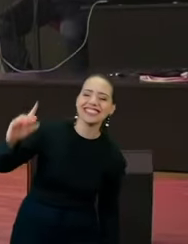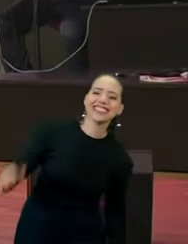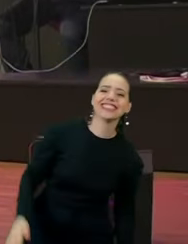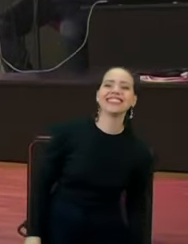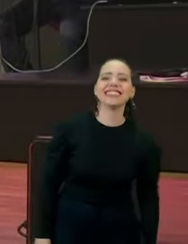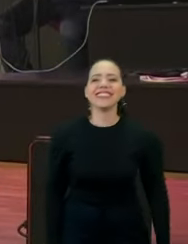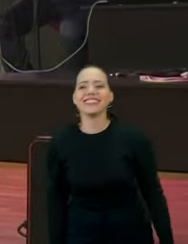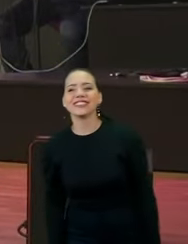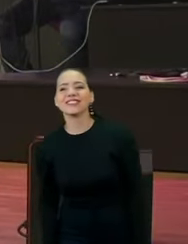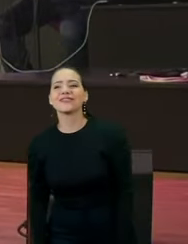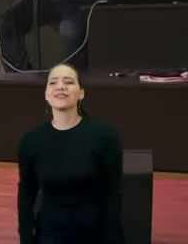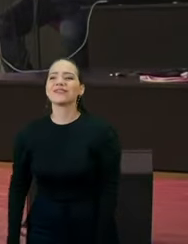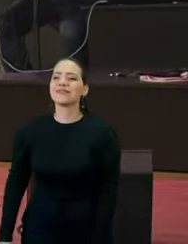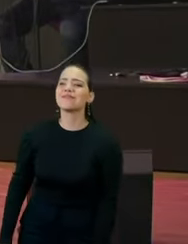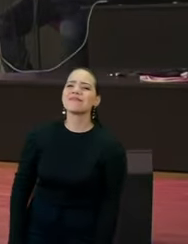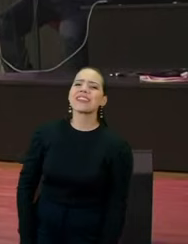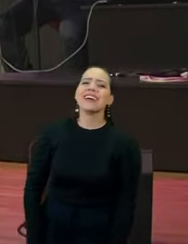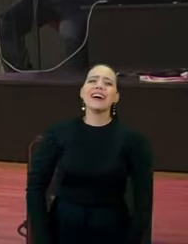assim